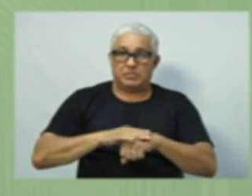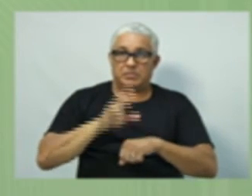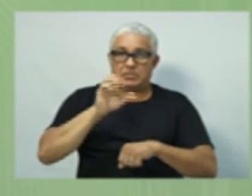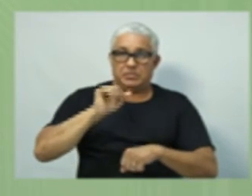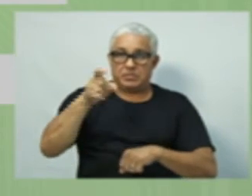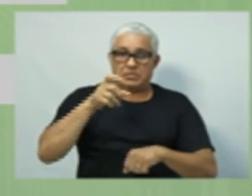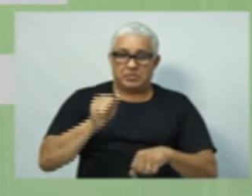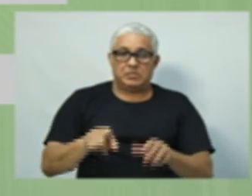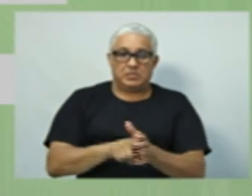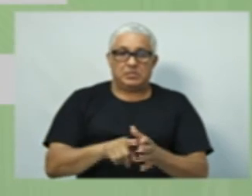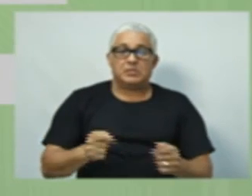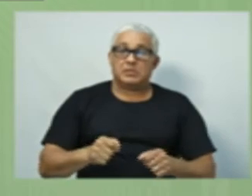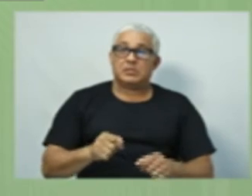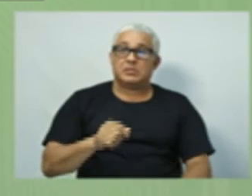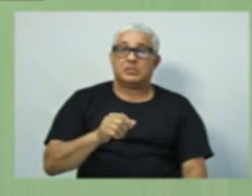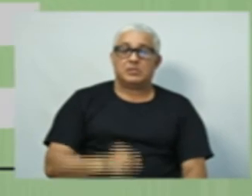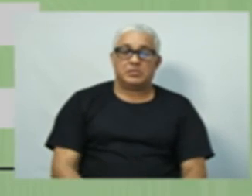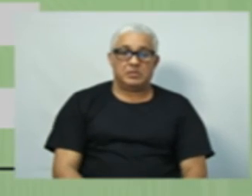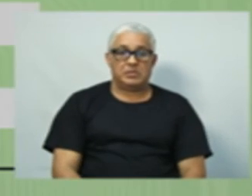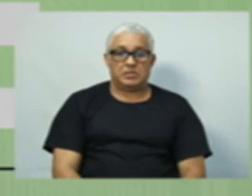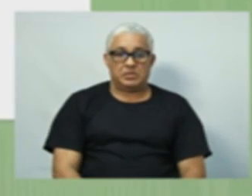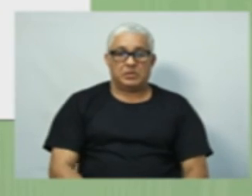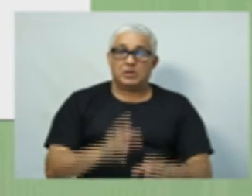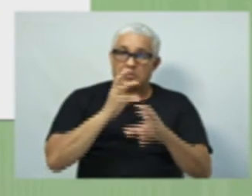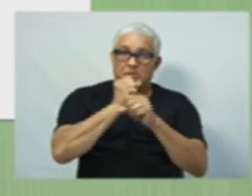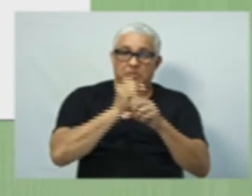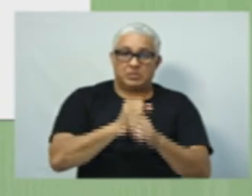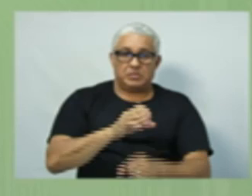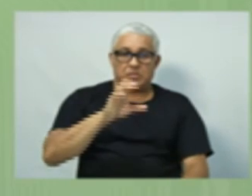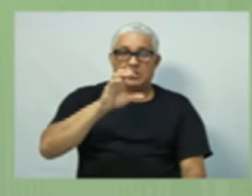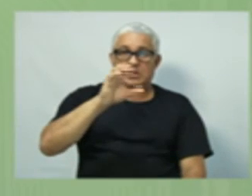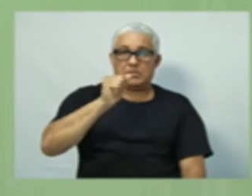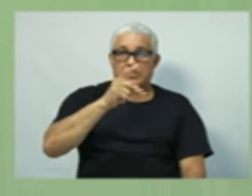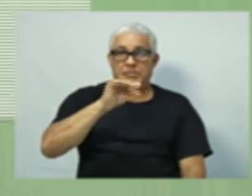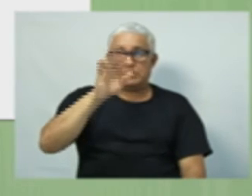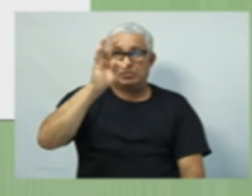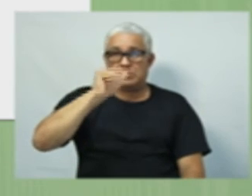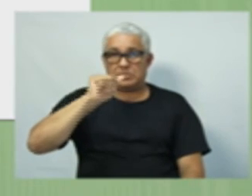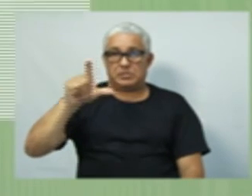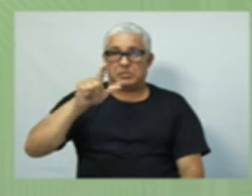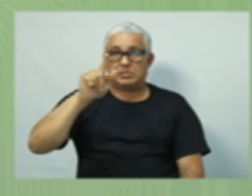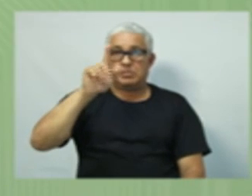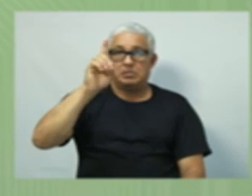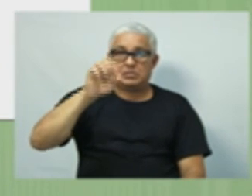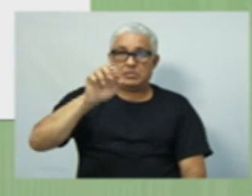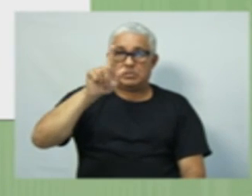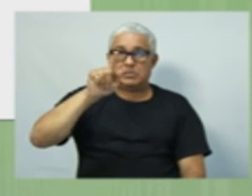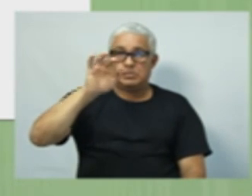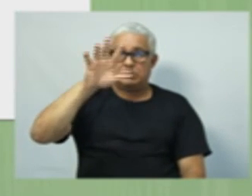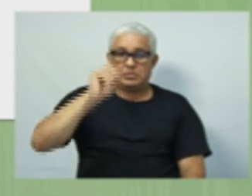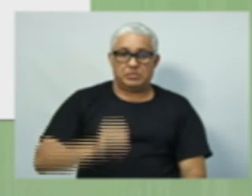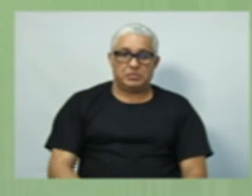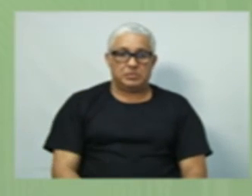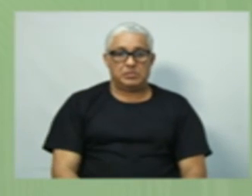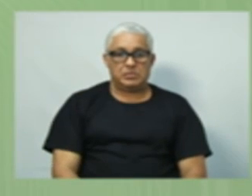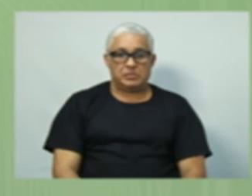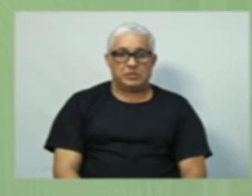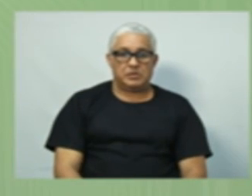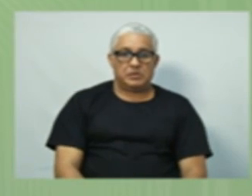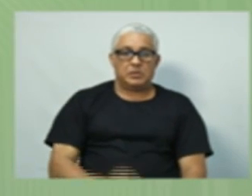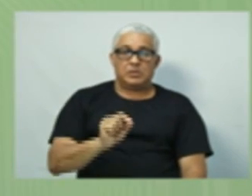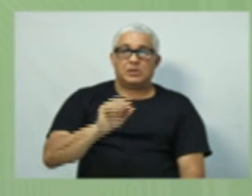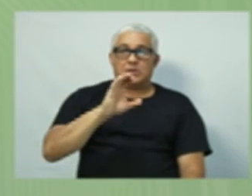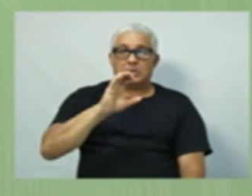temos a necessidade de capital de giro para as formas aqui necessidade de capital de giro necessidade de capital de giro vai é